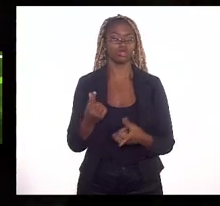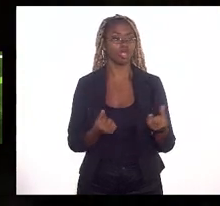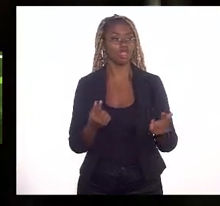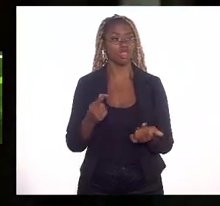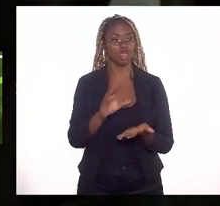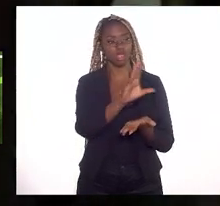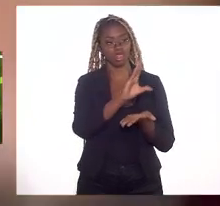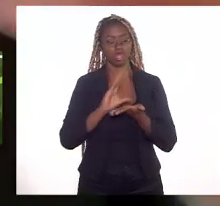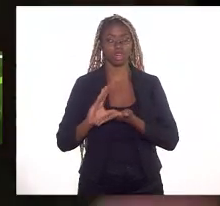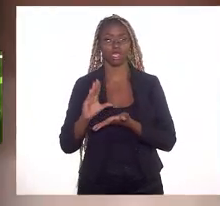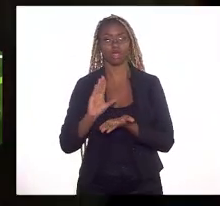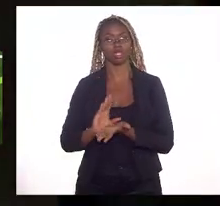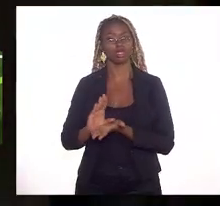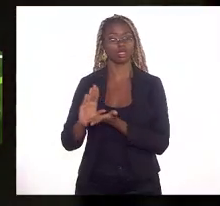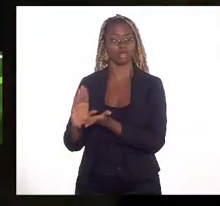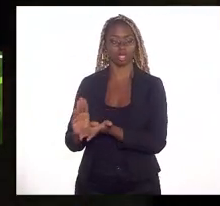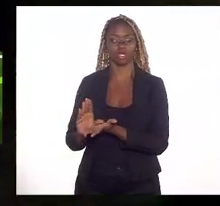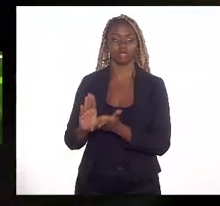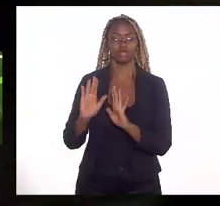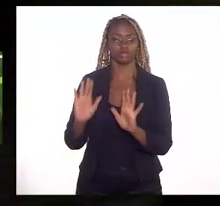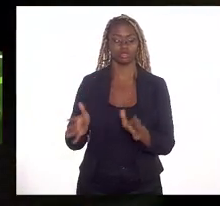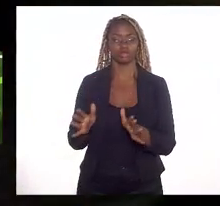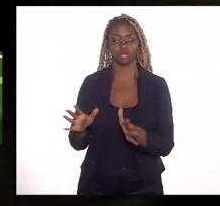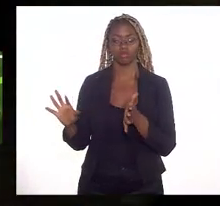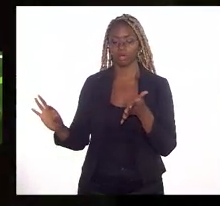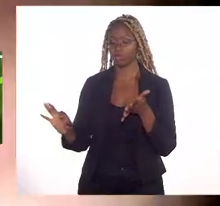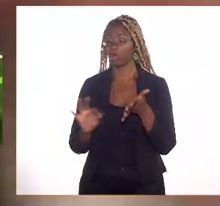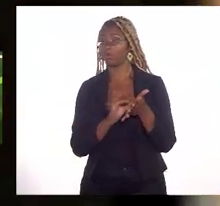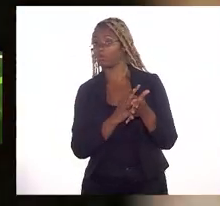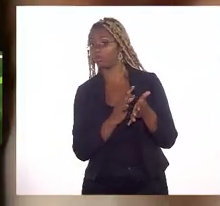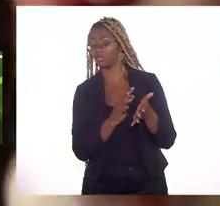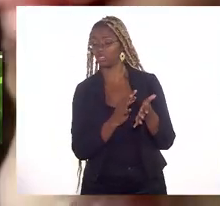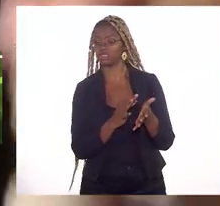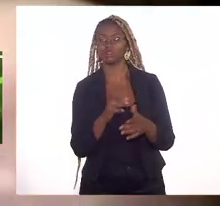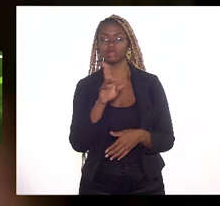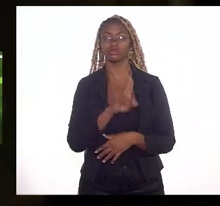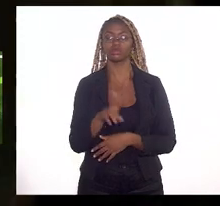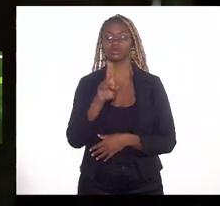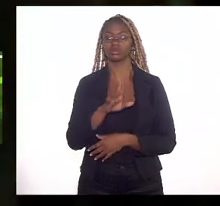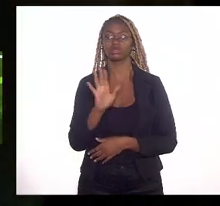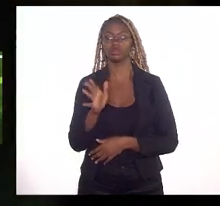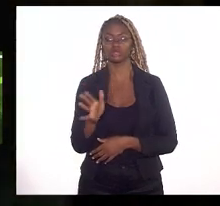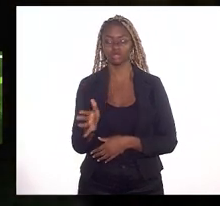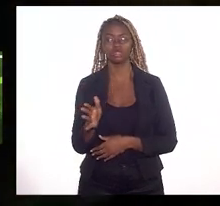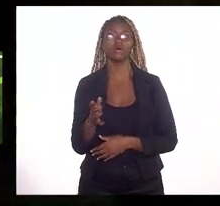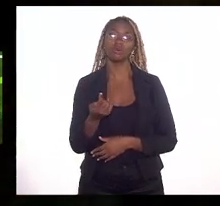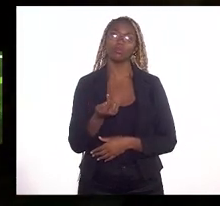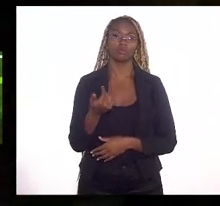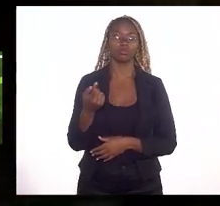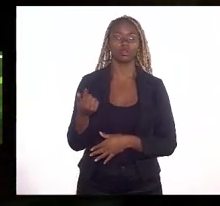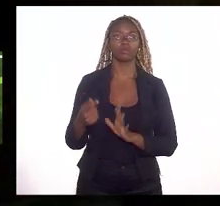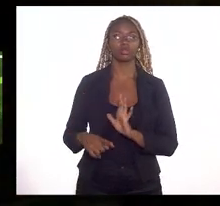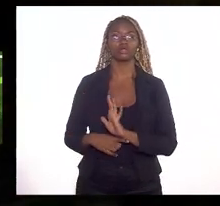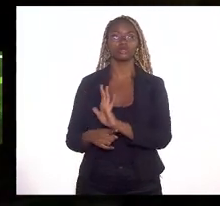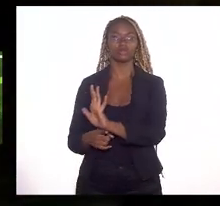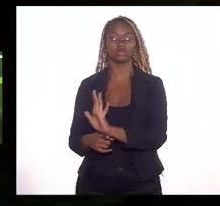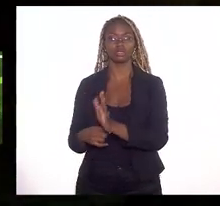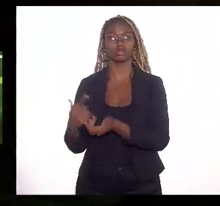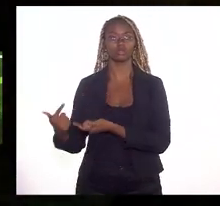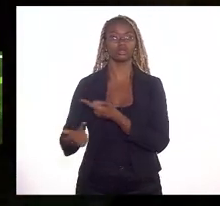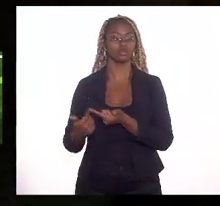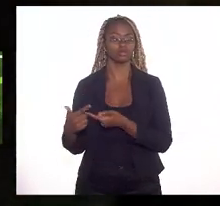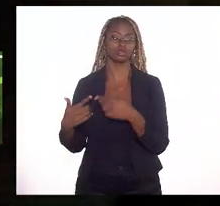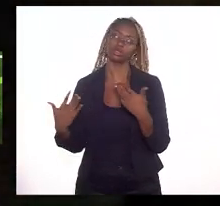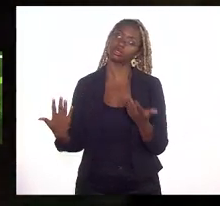né, destinada, né, dentro de uma rubrica mais ampla, utiliza certos recursos para poder estar mantendo esse tipo de serviço.